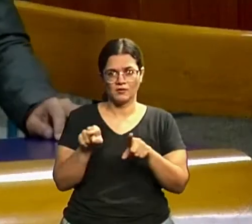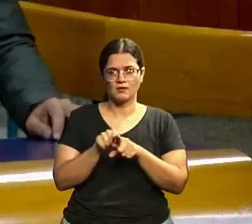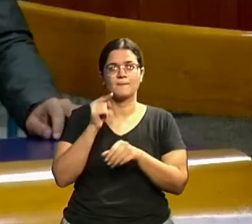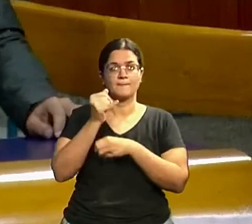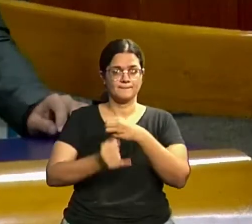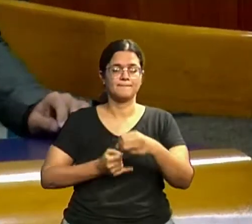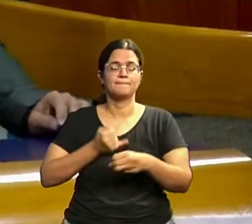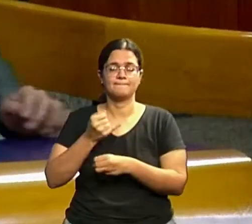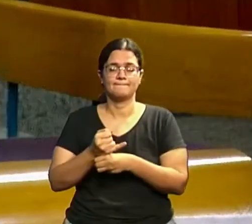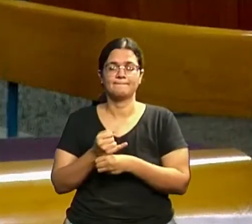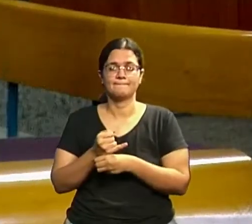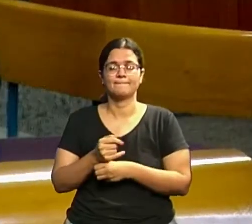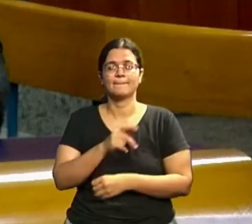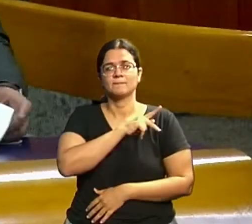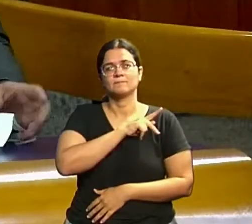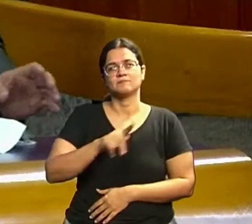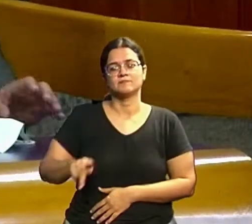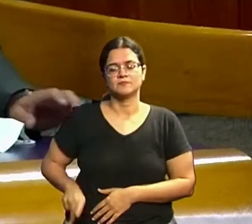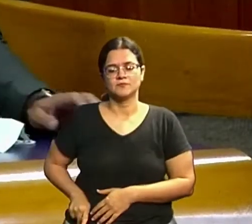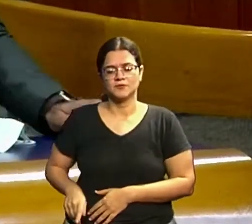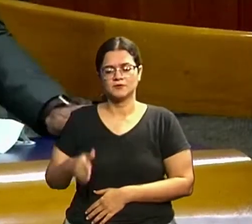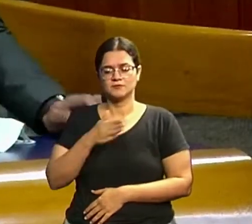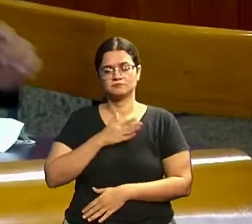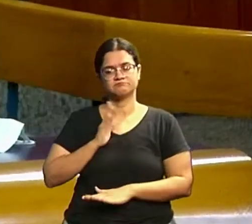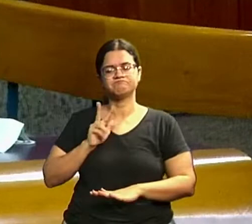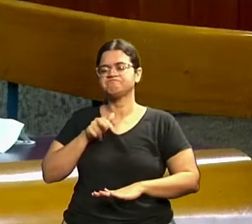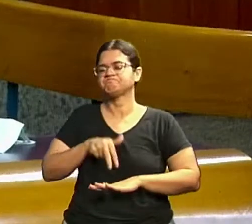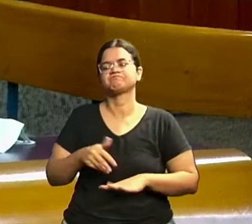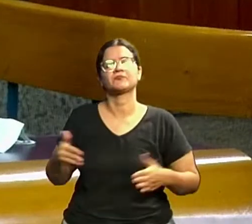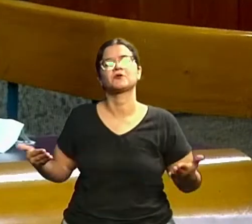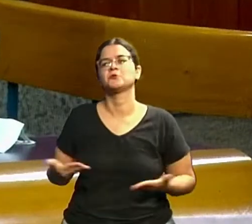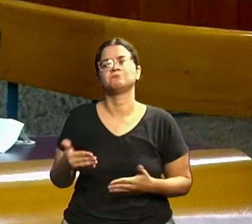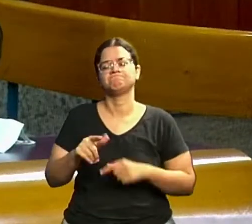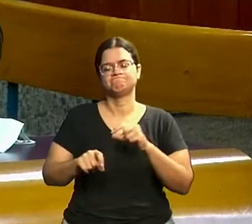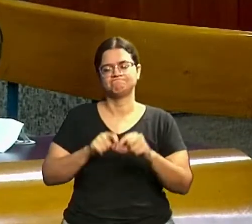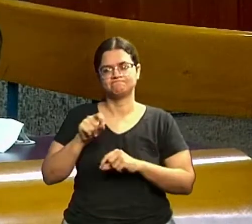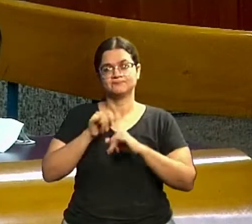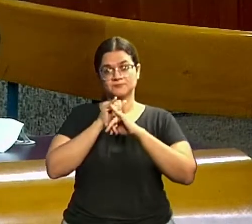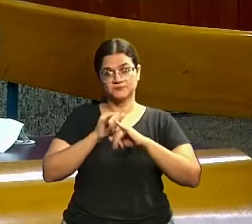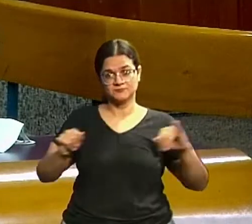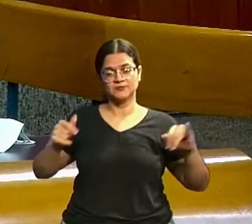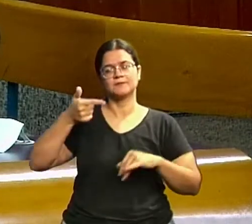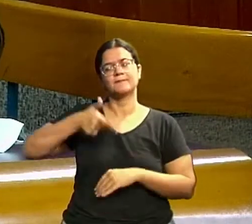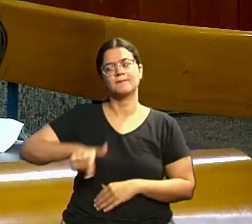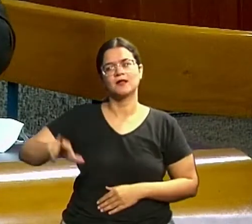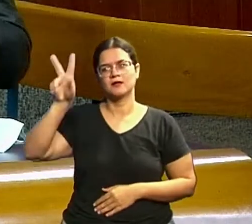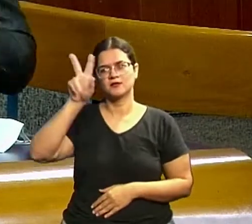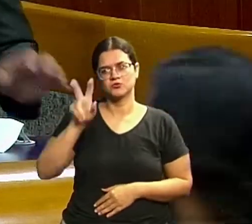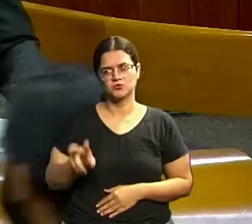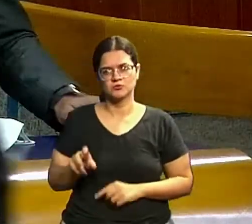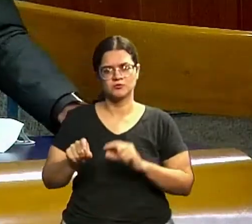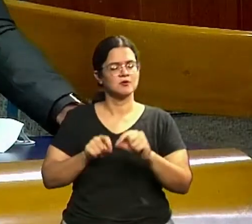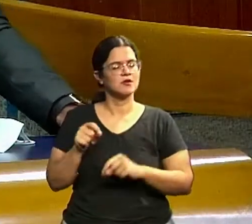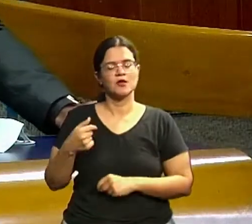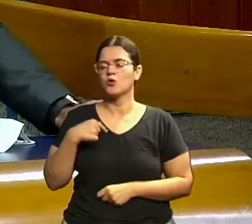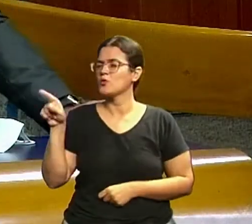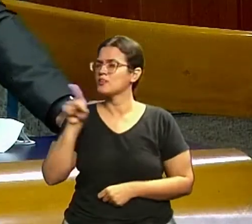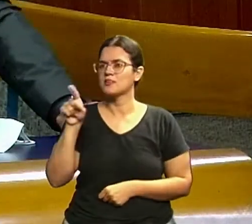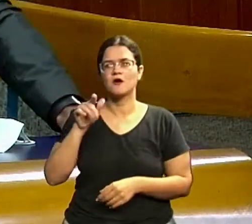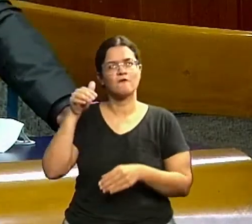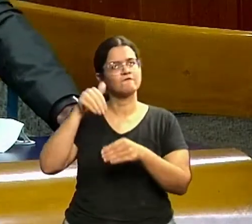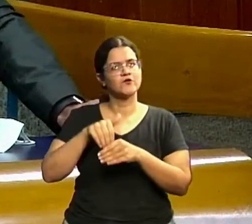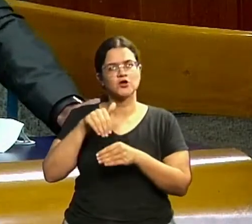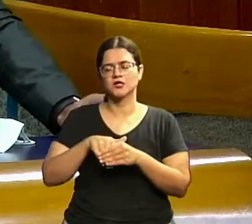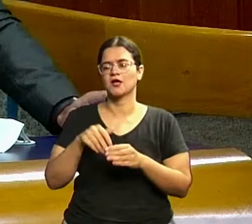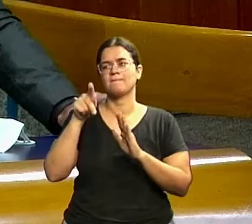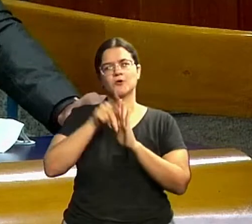pela internet. Senhor presidente, a minha vida a essa tribuna aqui é para dizer mais uma vez que eu não votei